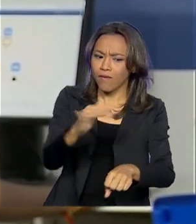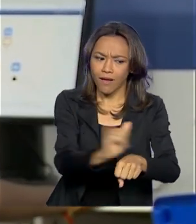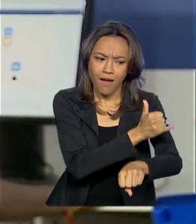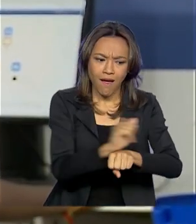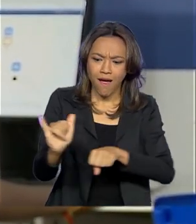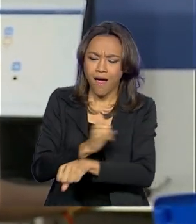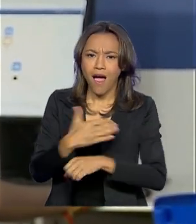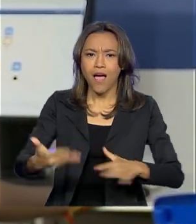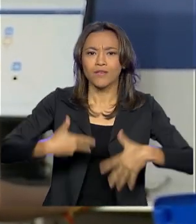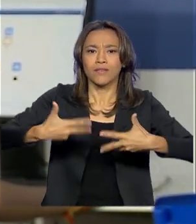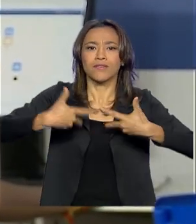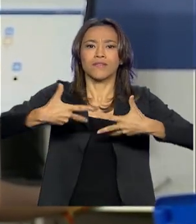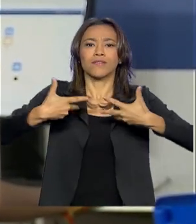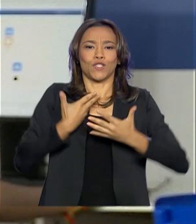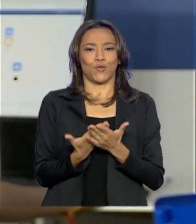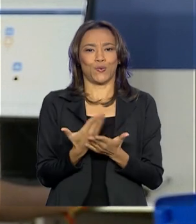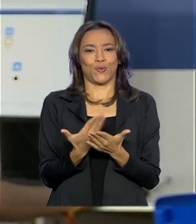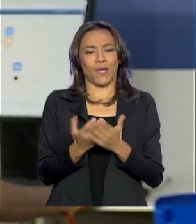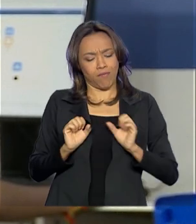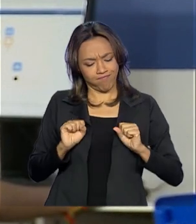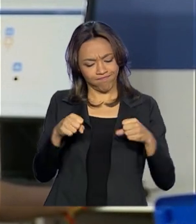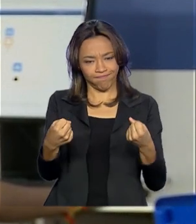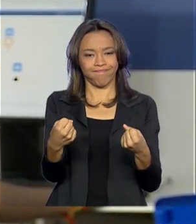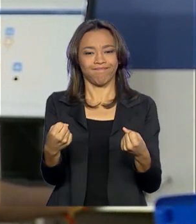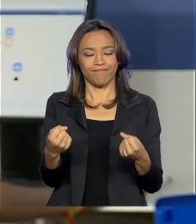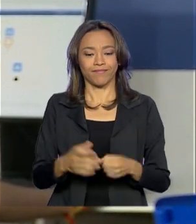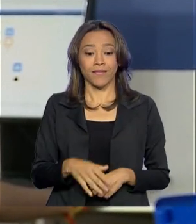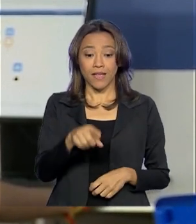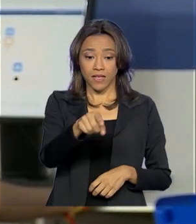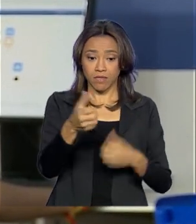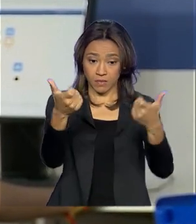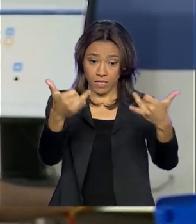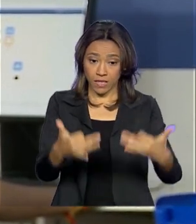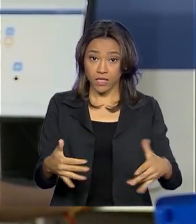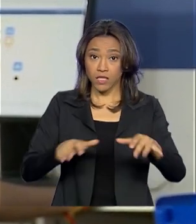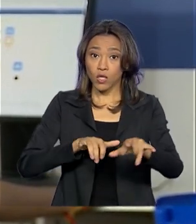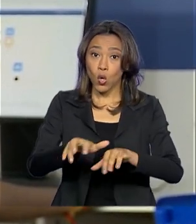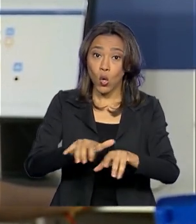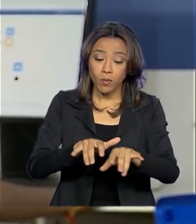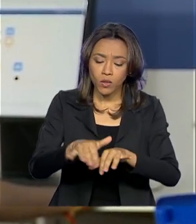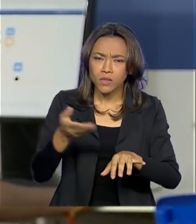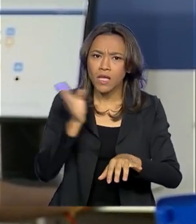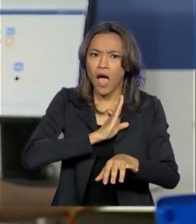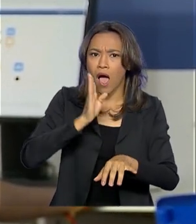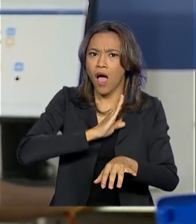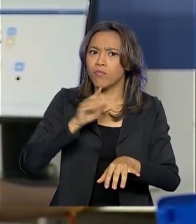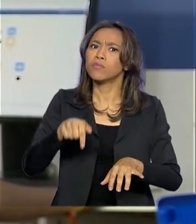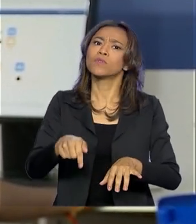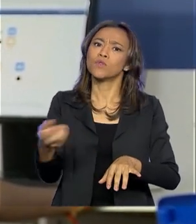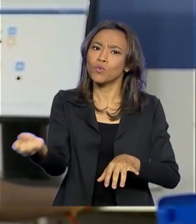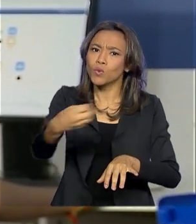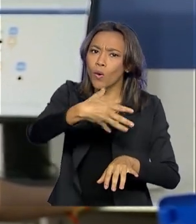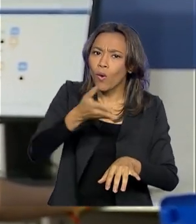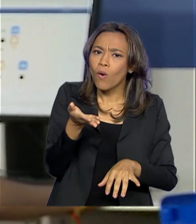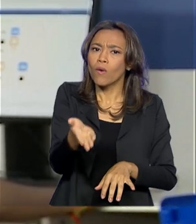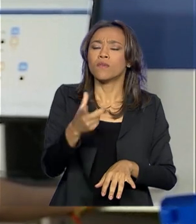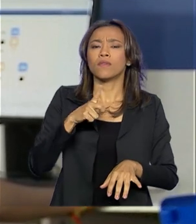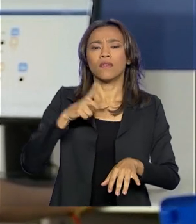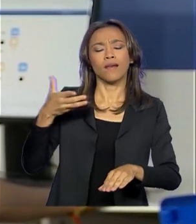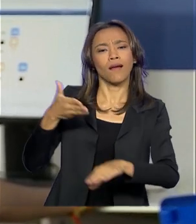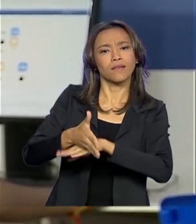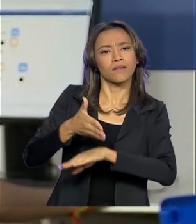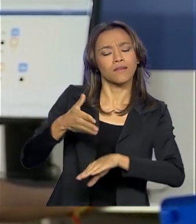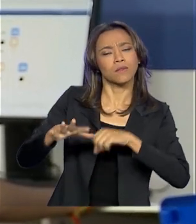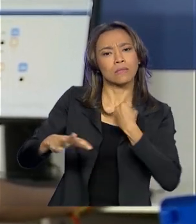a estudar mais. Esses computadores novos, eles são muito mais rápidos, né? Então a gente tem um acesso muito